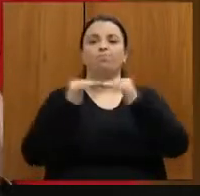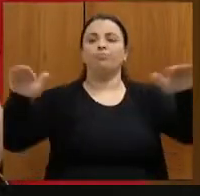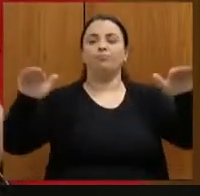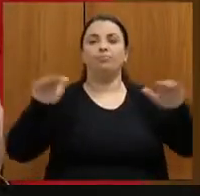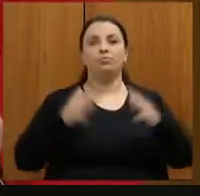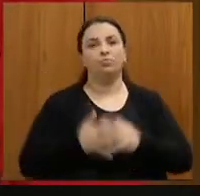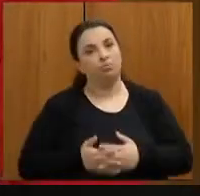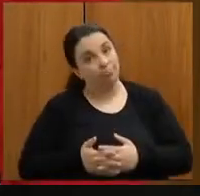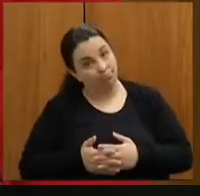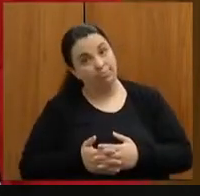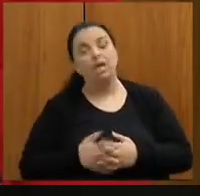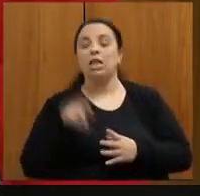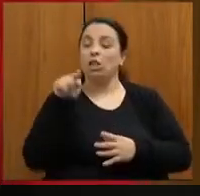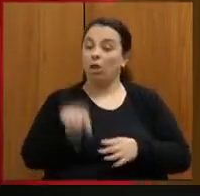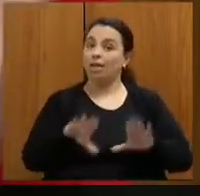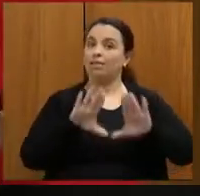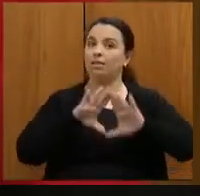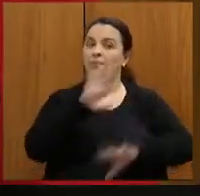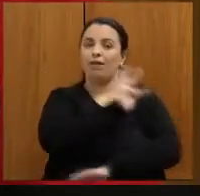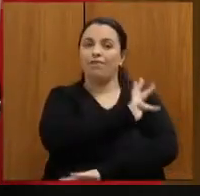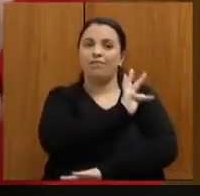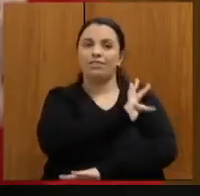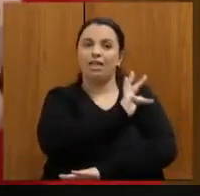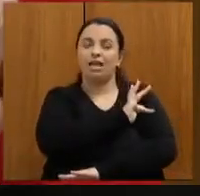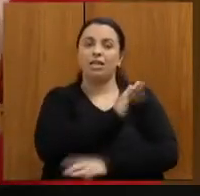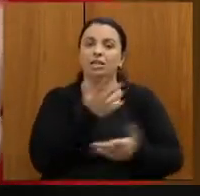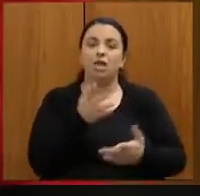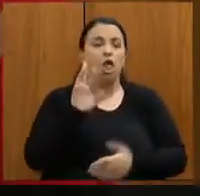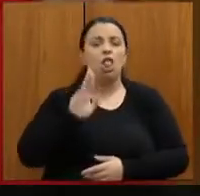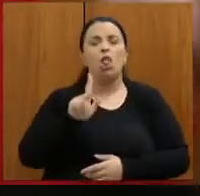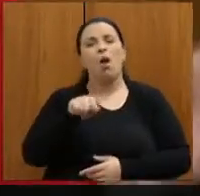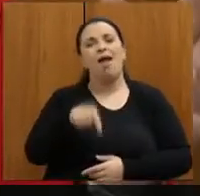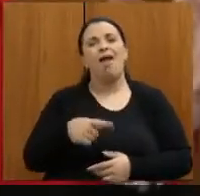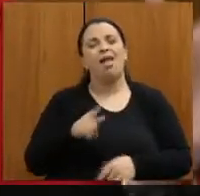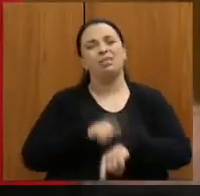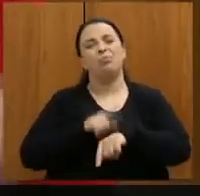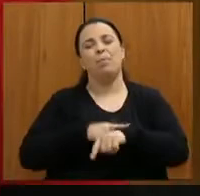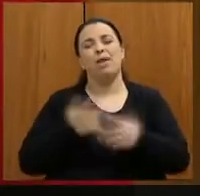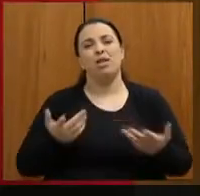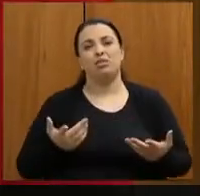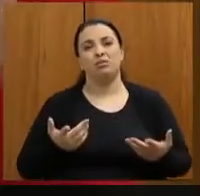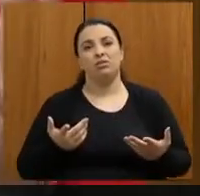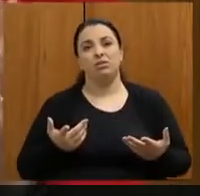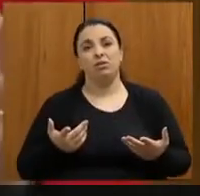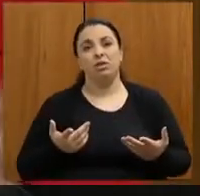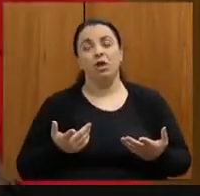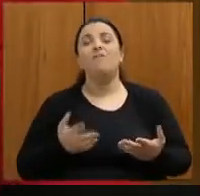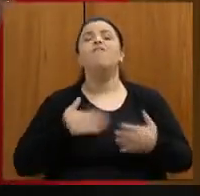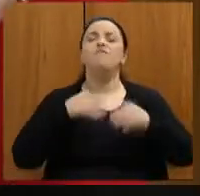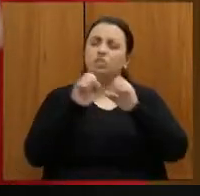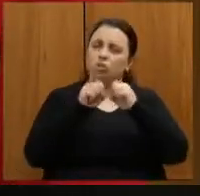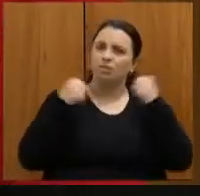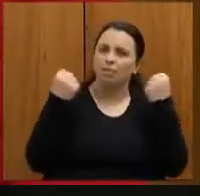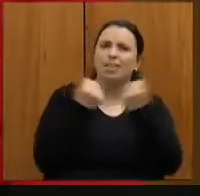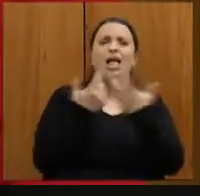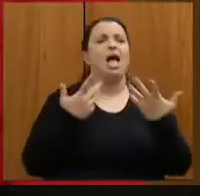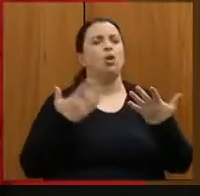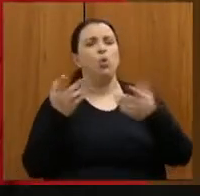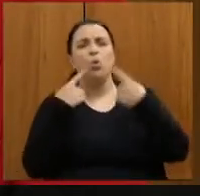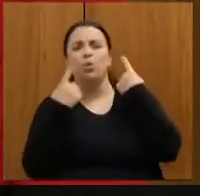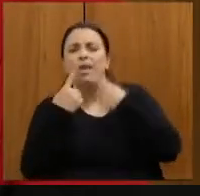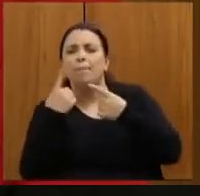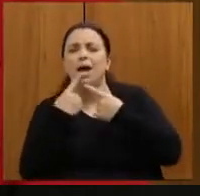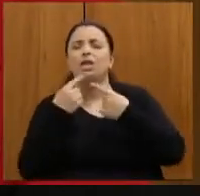Assembleia fiscaliza eu tô respondendo que foi colocado vou fazer um seminário Vamos fazer um debate público pode fazer o que quiser para a gente fazer um